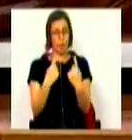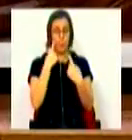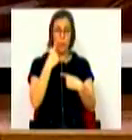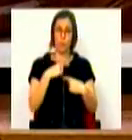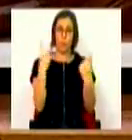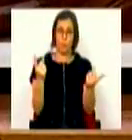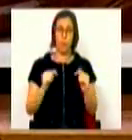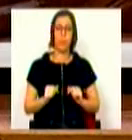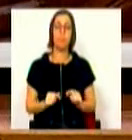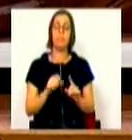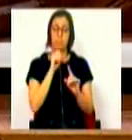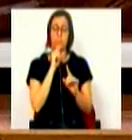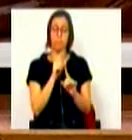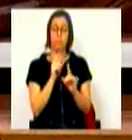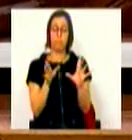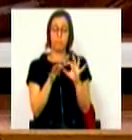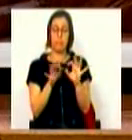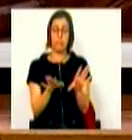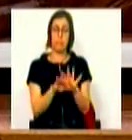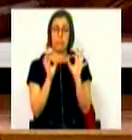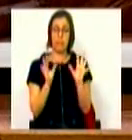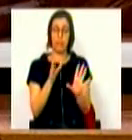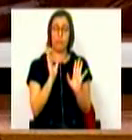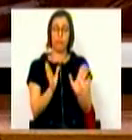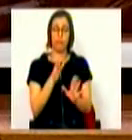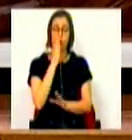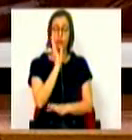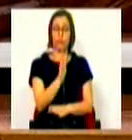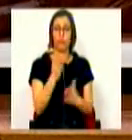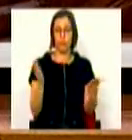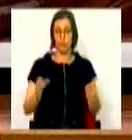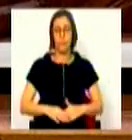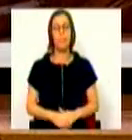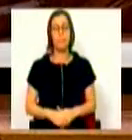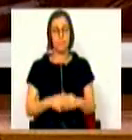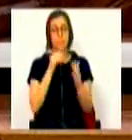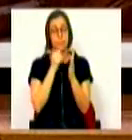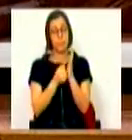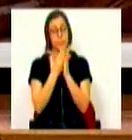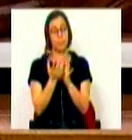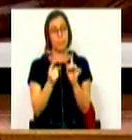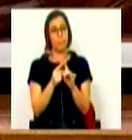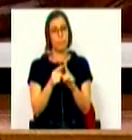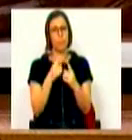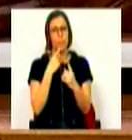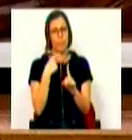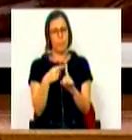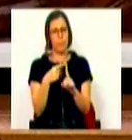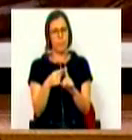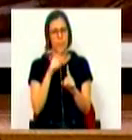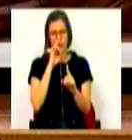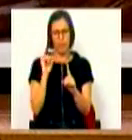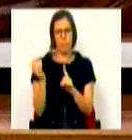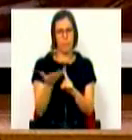públicos pode considerar-se igualmente, como já foi salientado, como uma medida de forte benefício